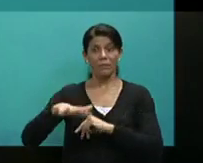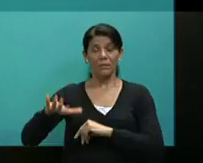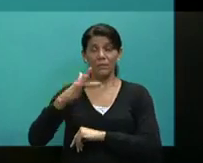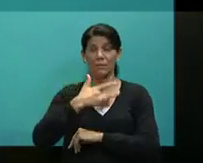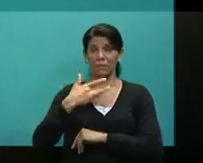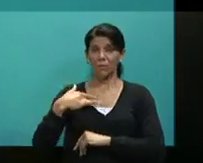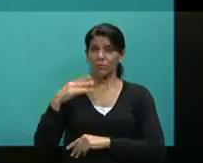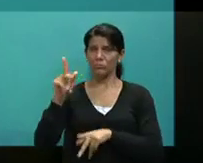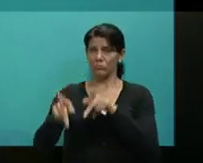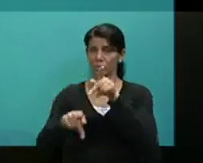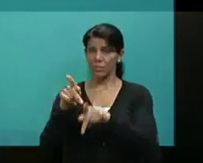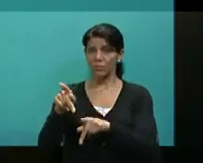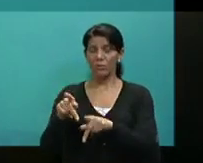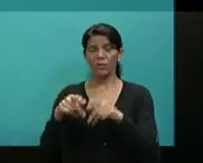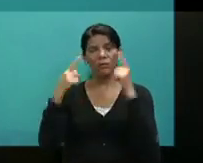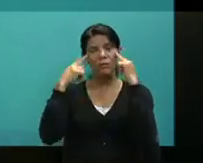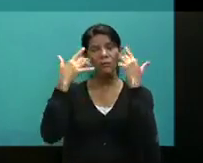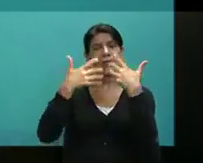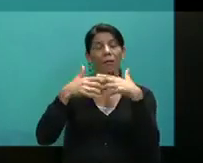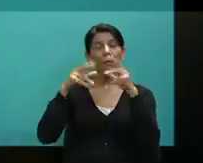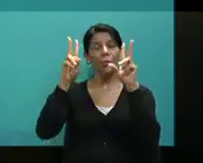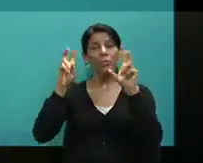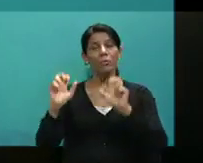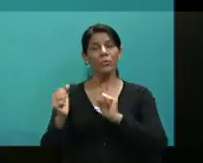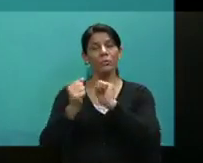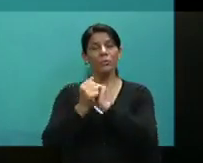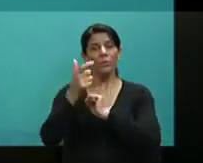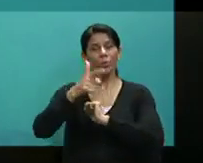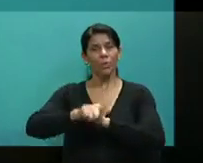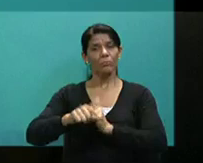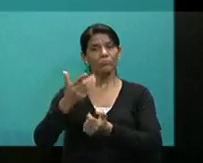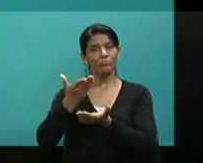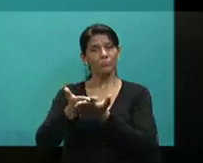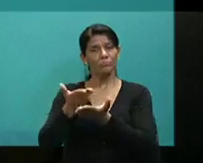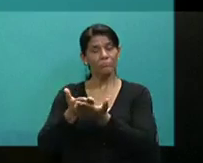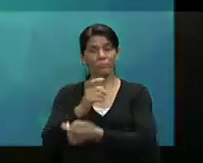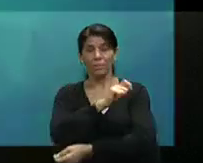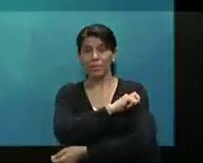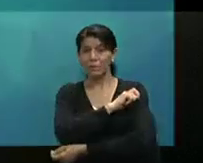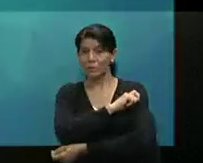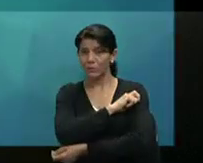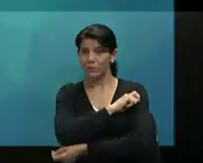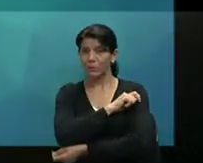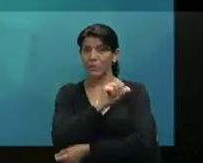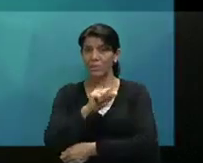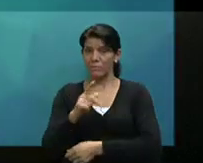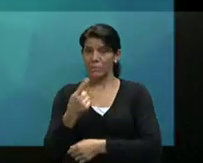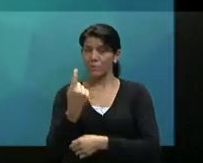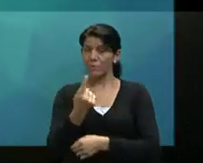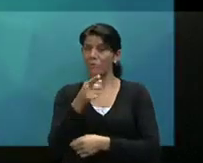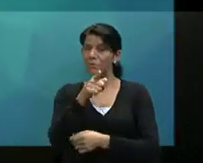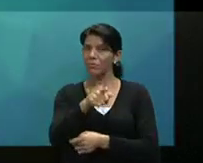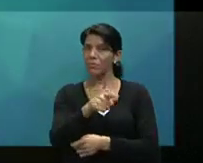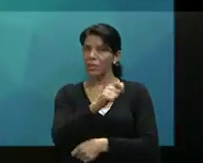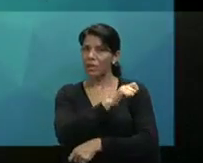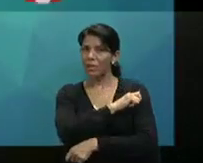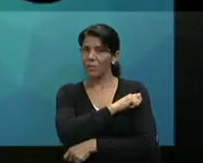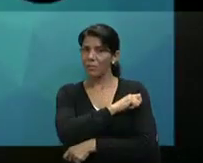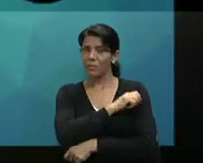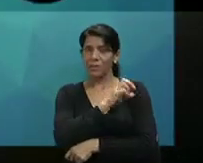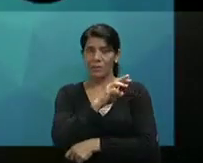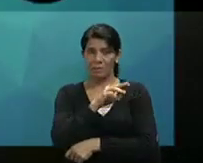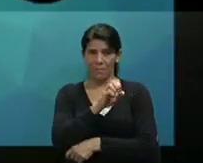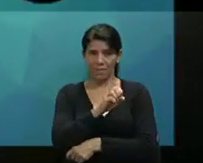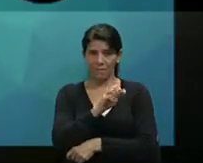saúde coletiva e refletir sobre o tema junto com outros estudantes de graduação. Na SP1, você e as alunas Marta